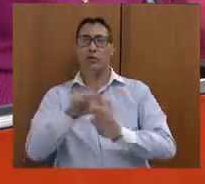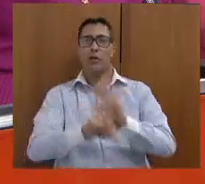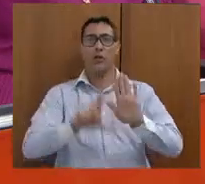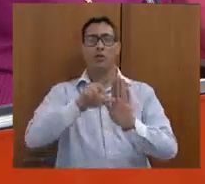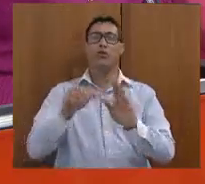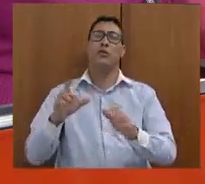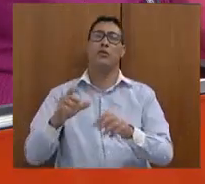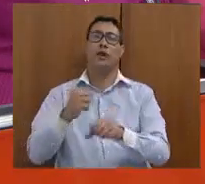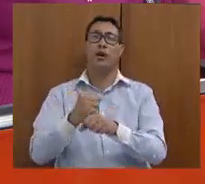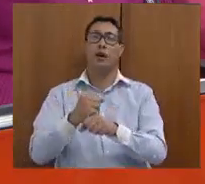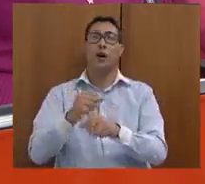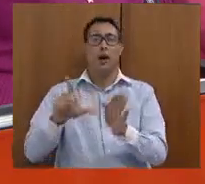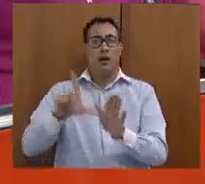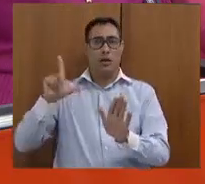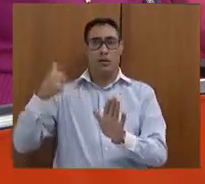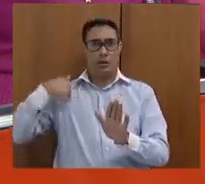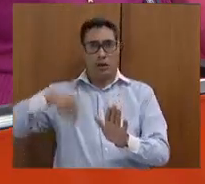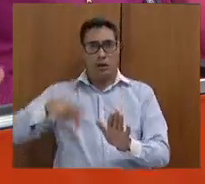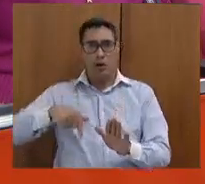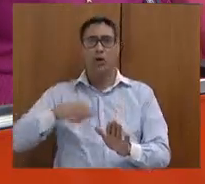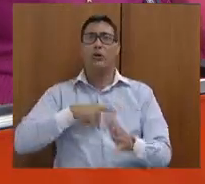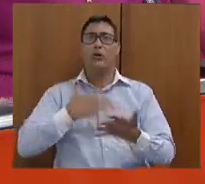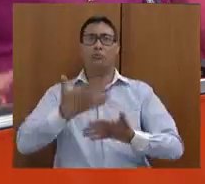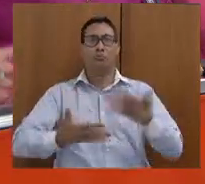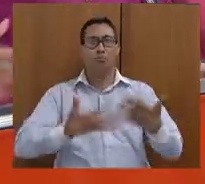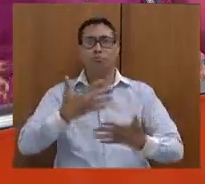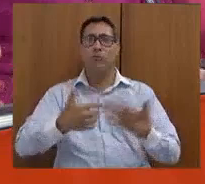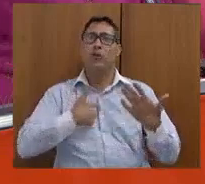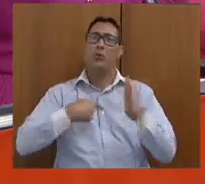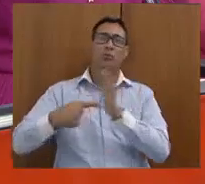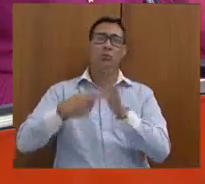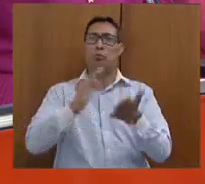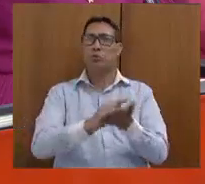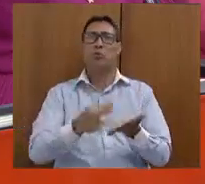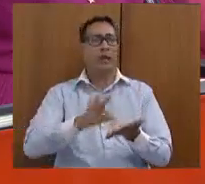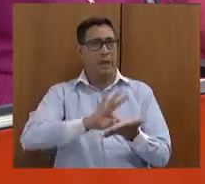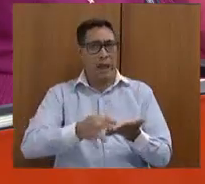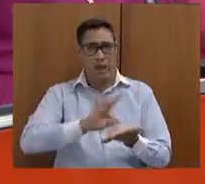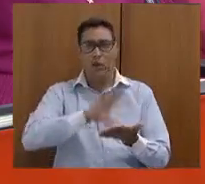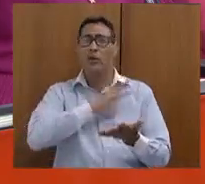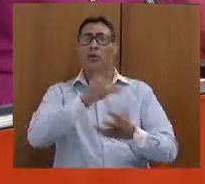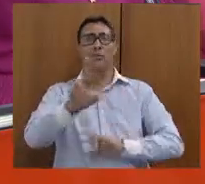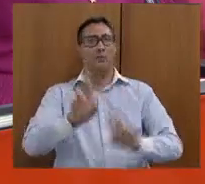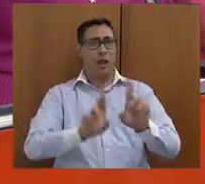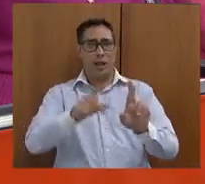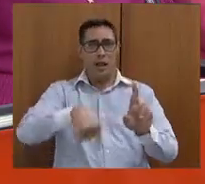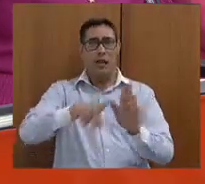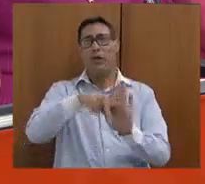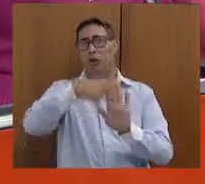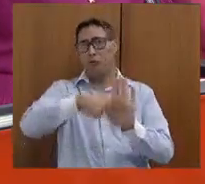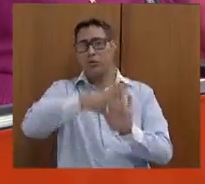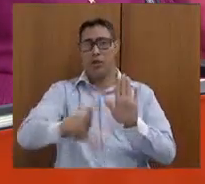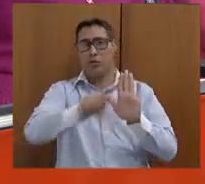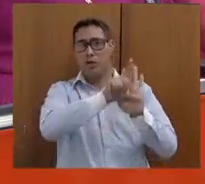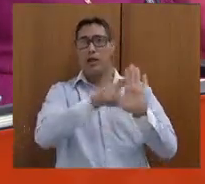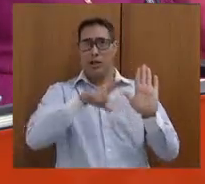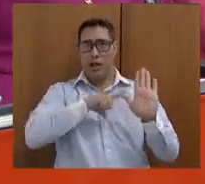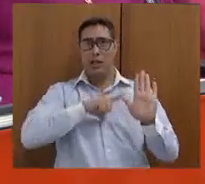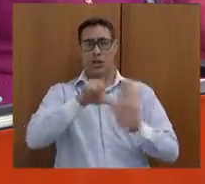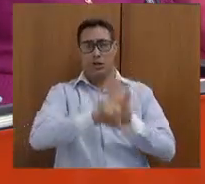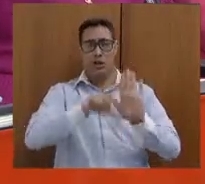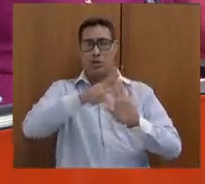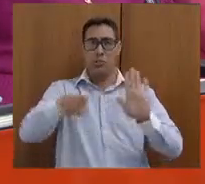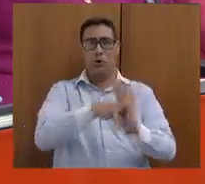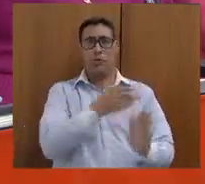passada um posicionamento muito muito técnico em relação a um projeto de lei de ter uma legislação